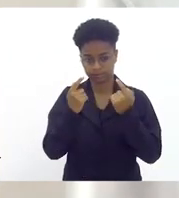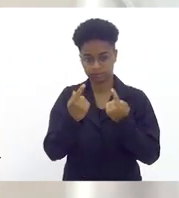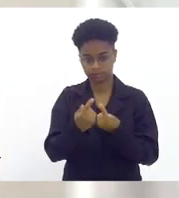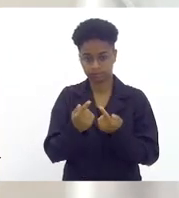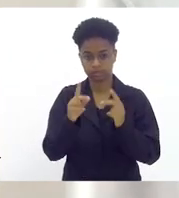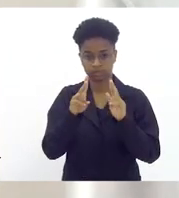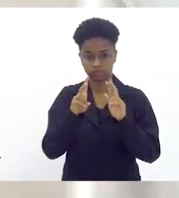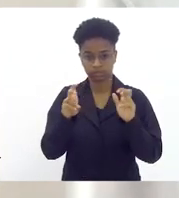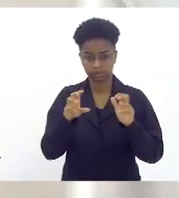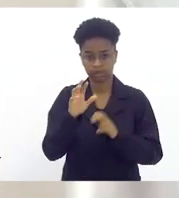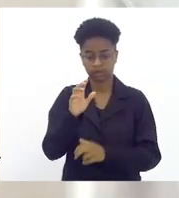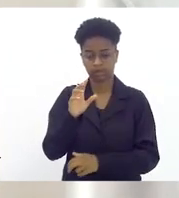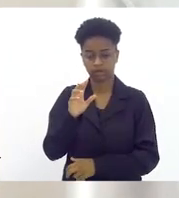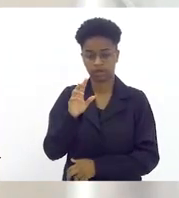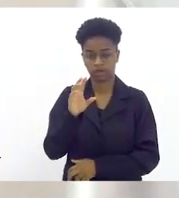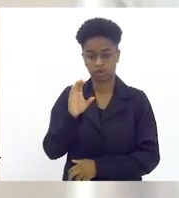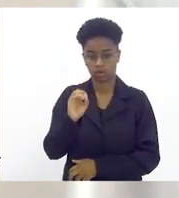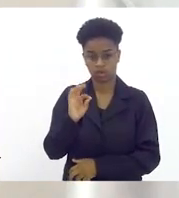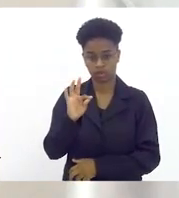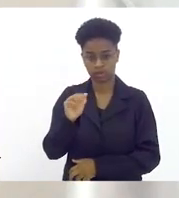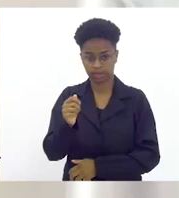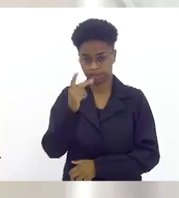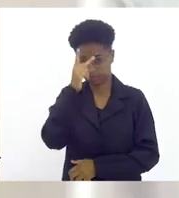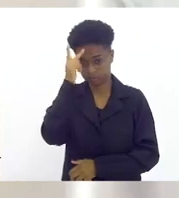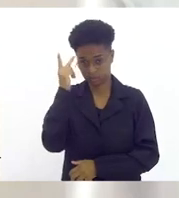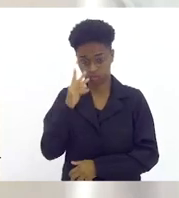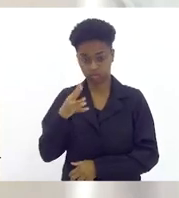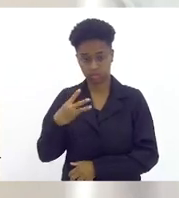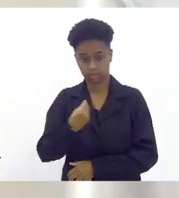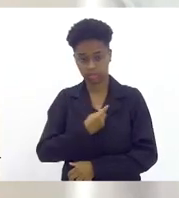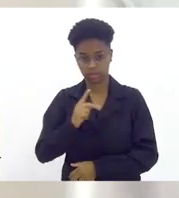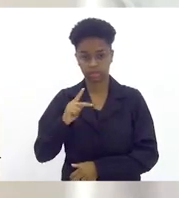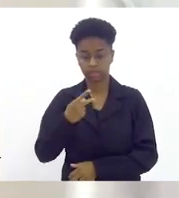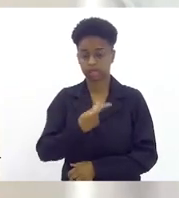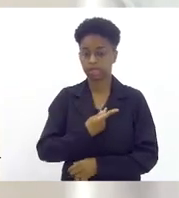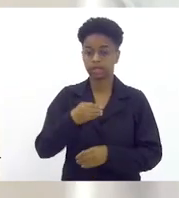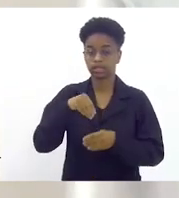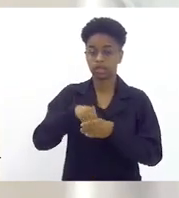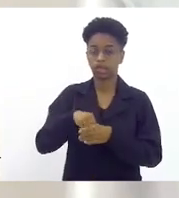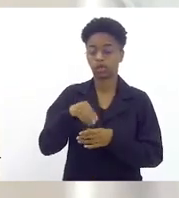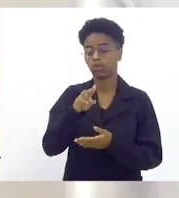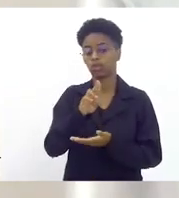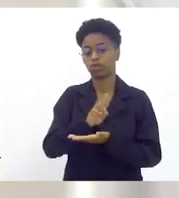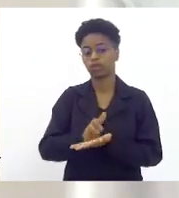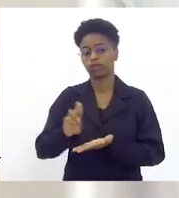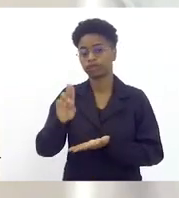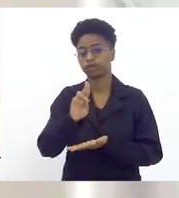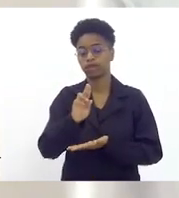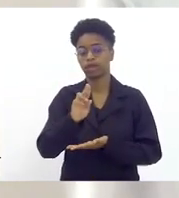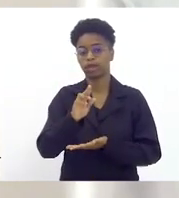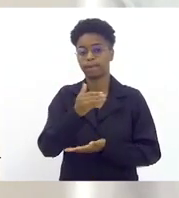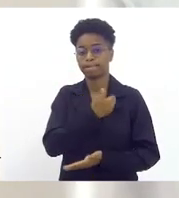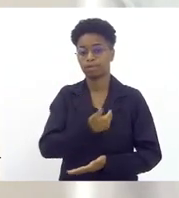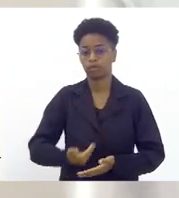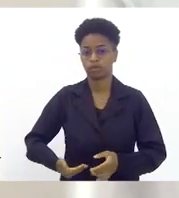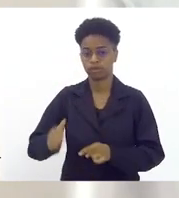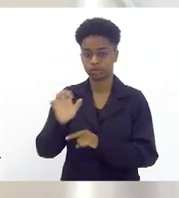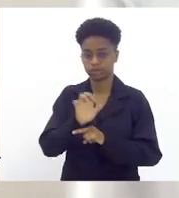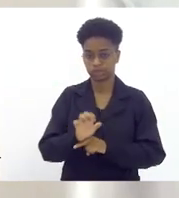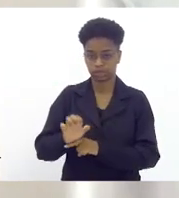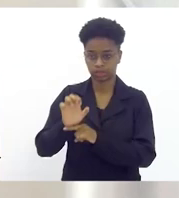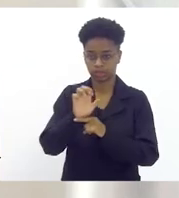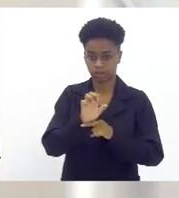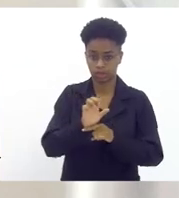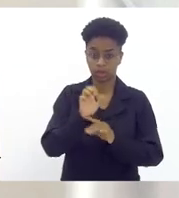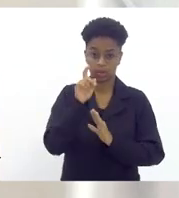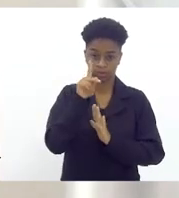reserva de vagas para pessoas transexuais e travestis no âmbito das universidades públicas estaduais. O projeto, como